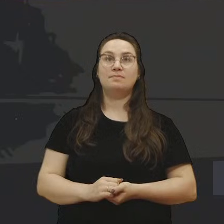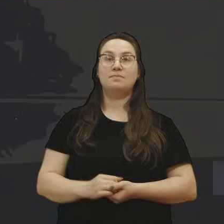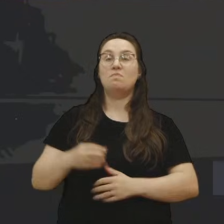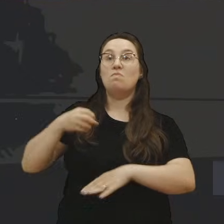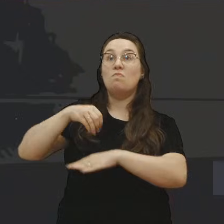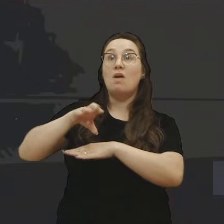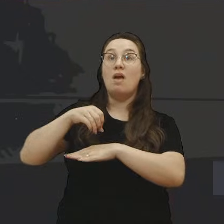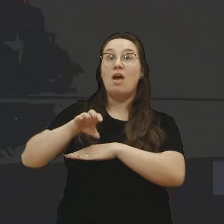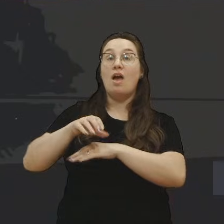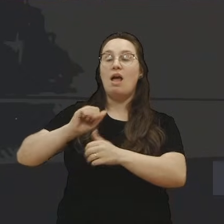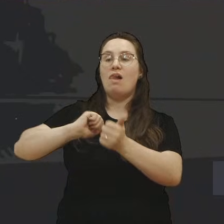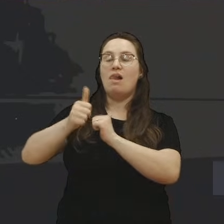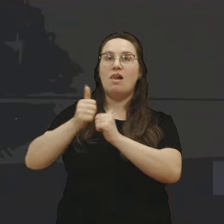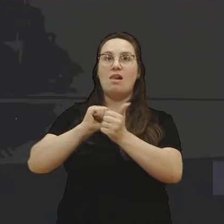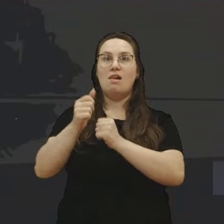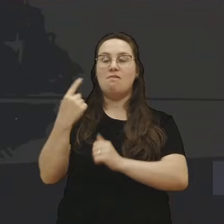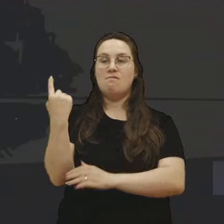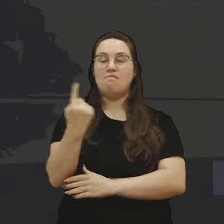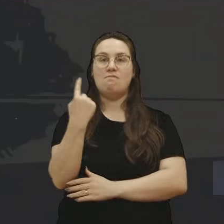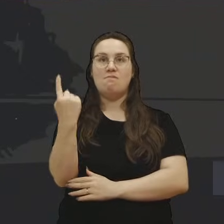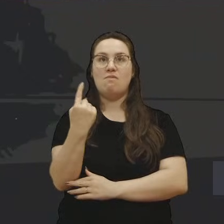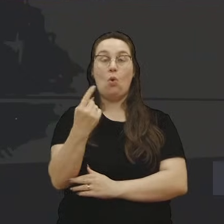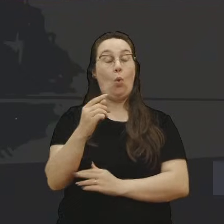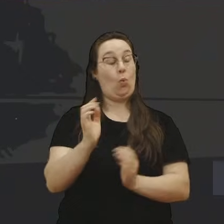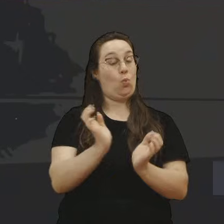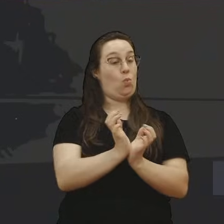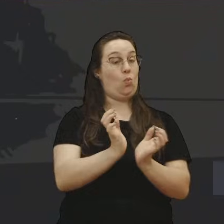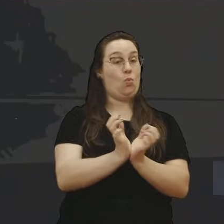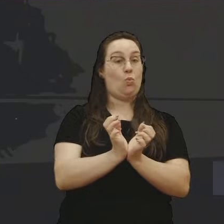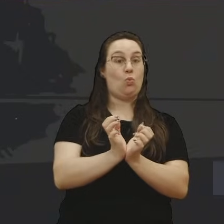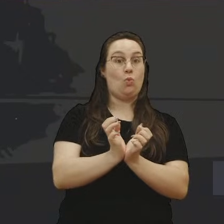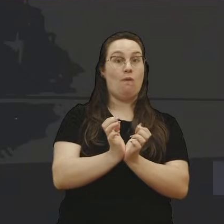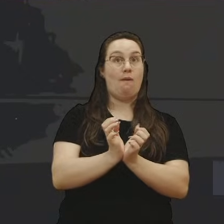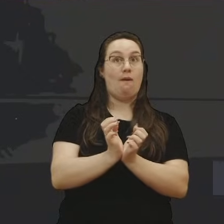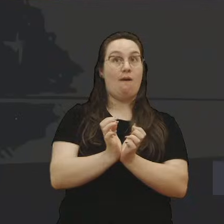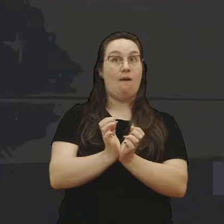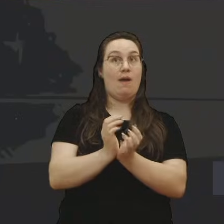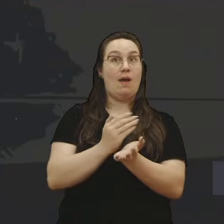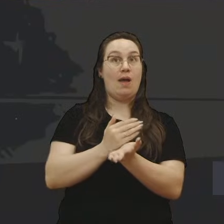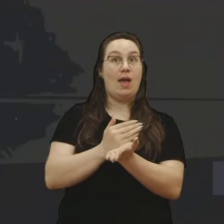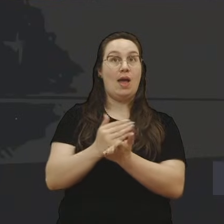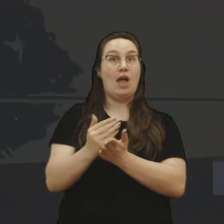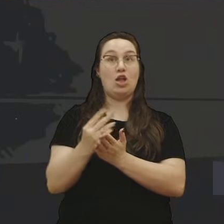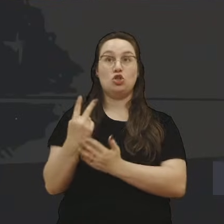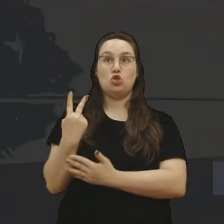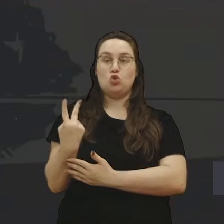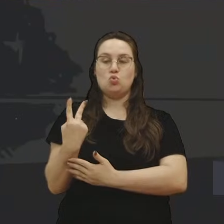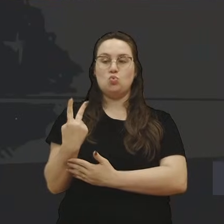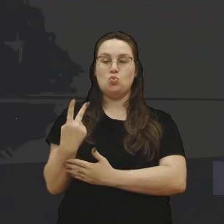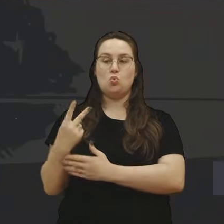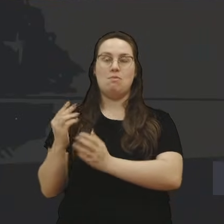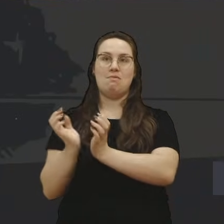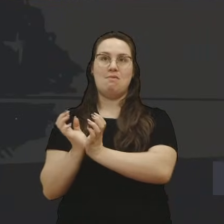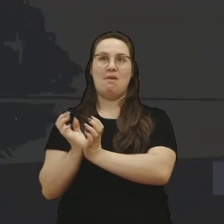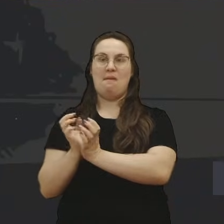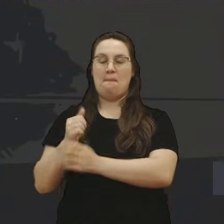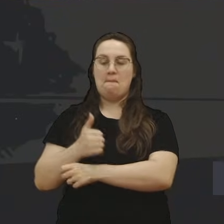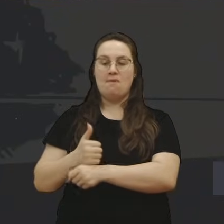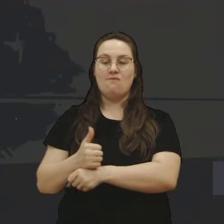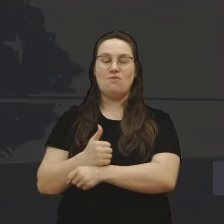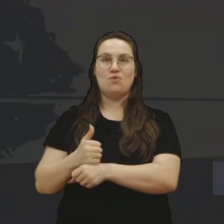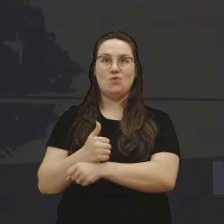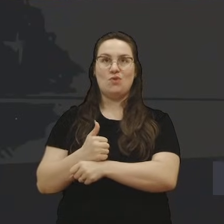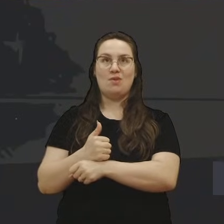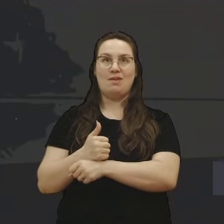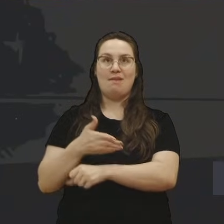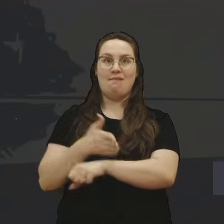Indicado atletas individuais ou equipes a partir de 2 pessoas profissionais que